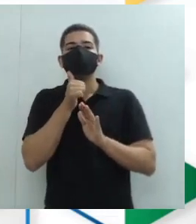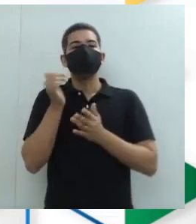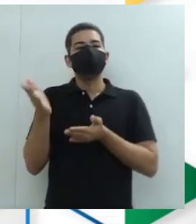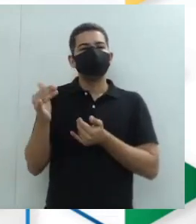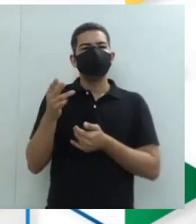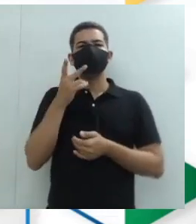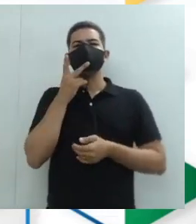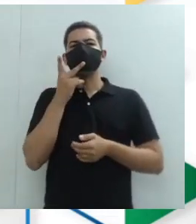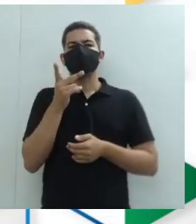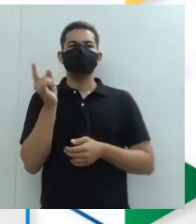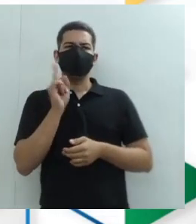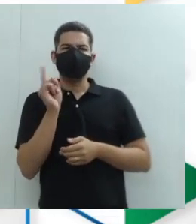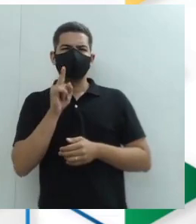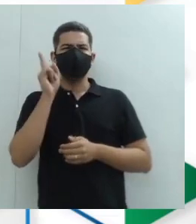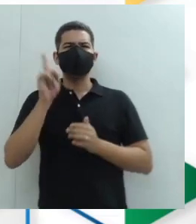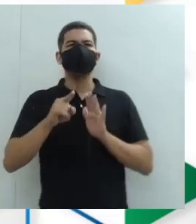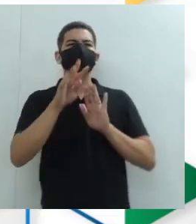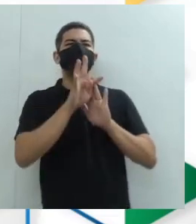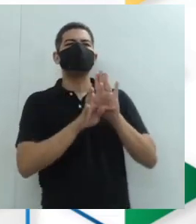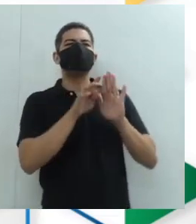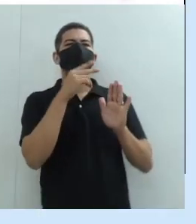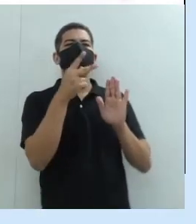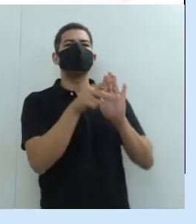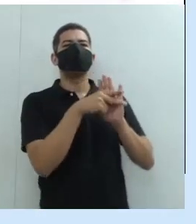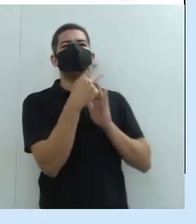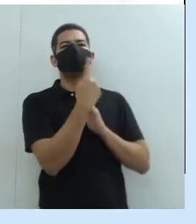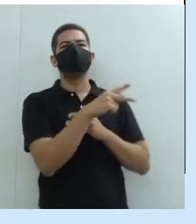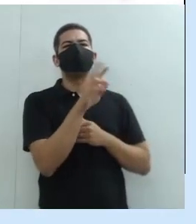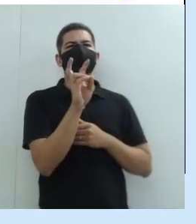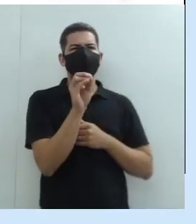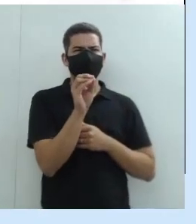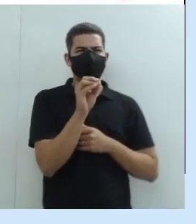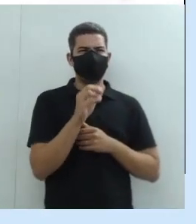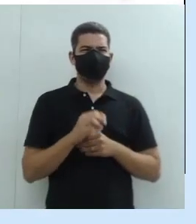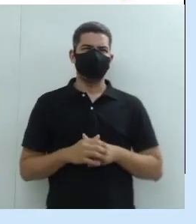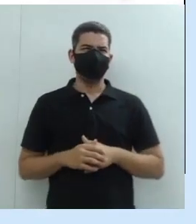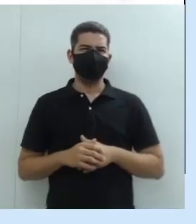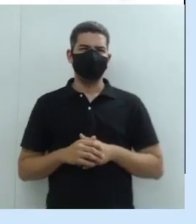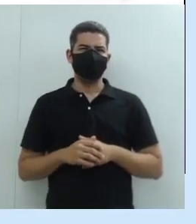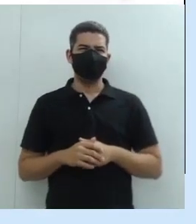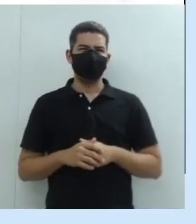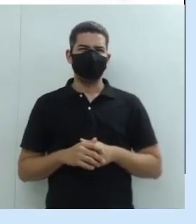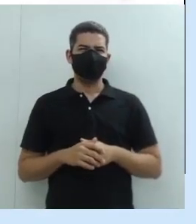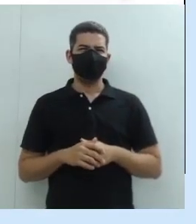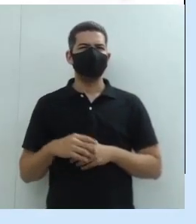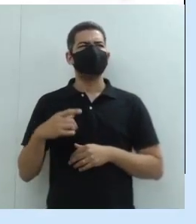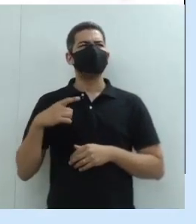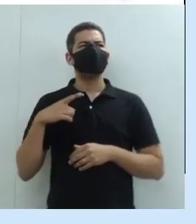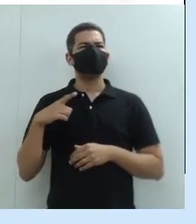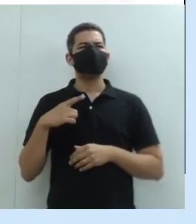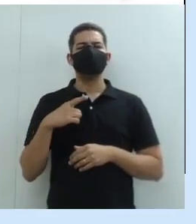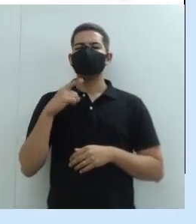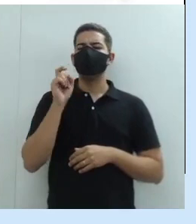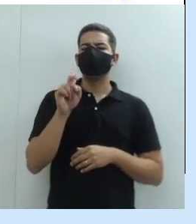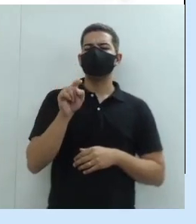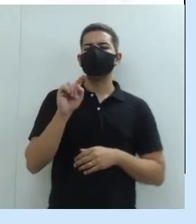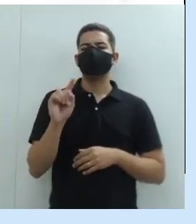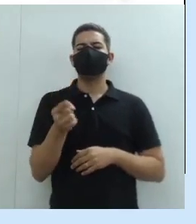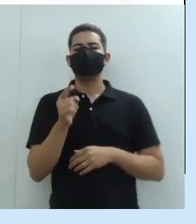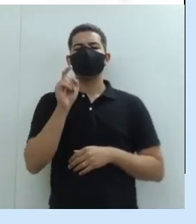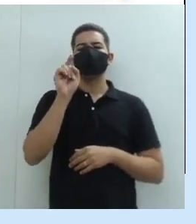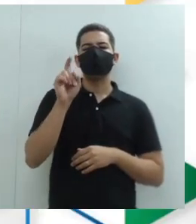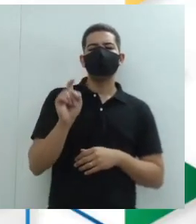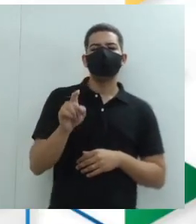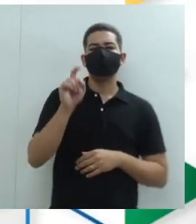Gente, voltando aqui, observe bem. Qual é o sinal de pontuação presente aí